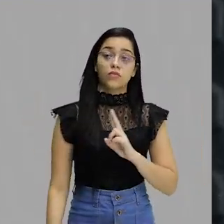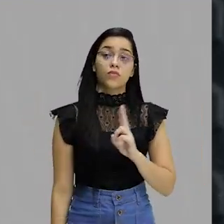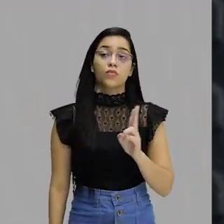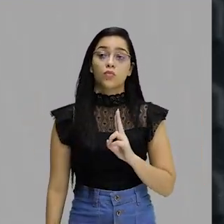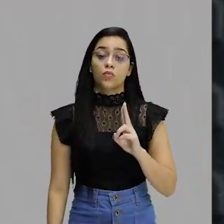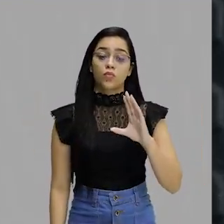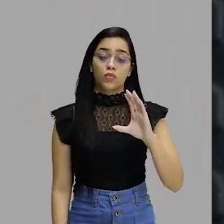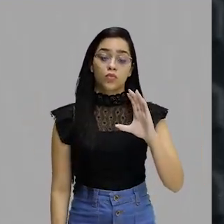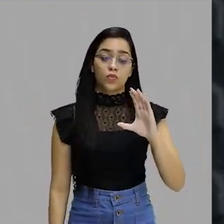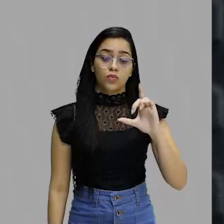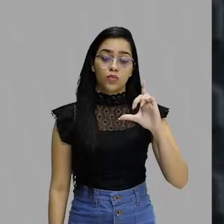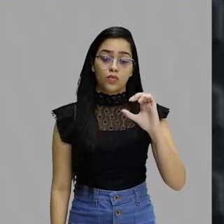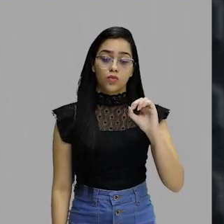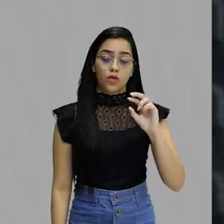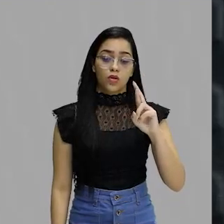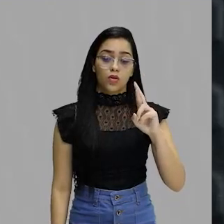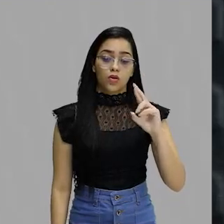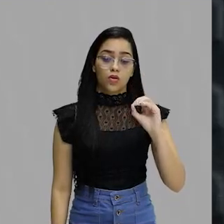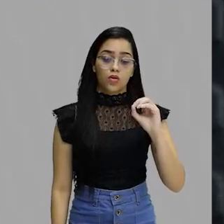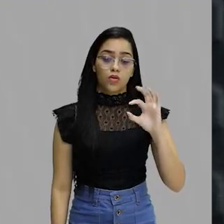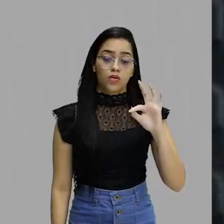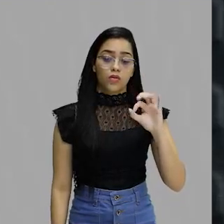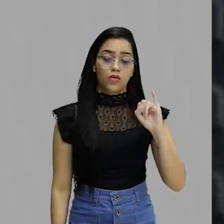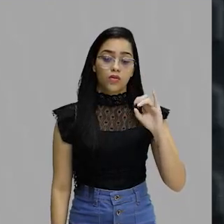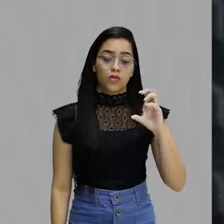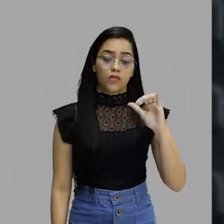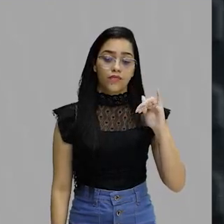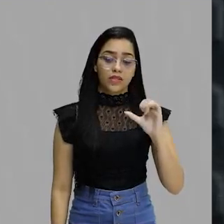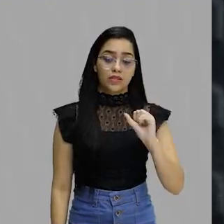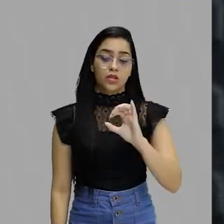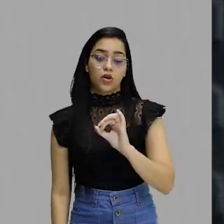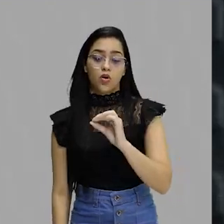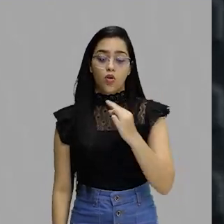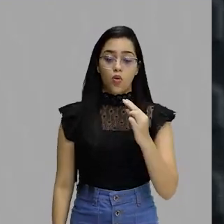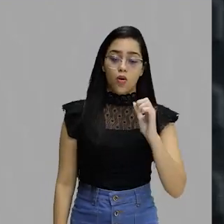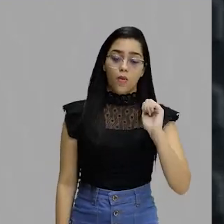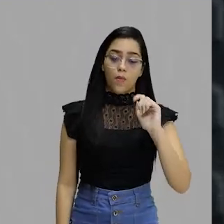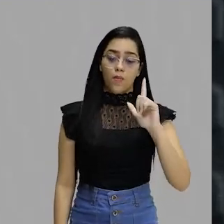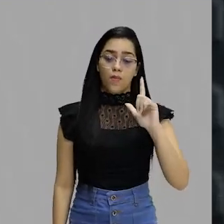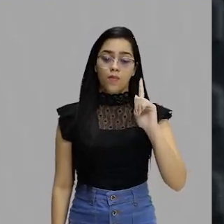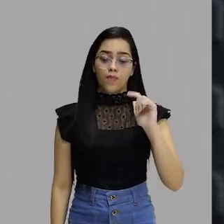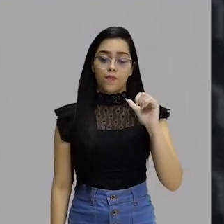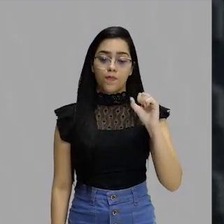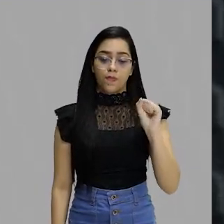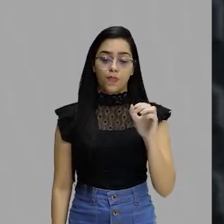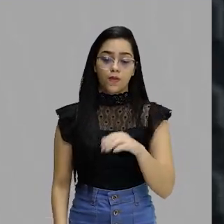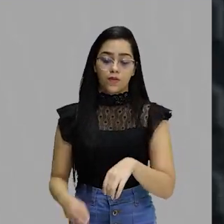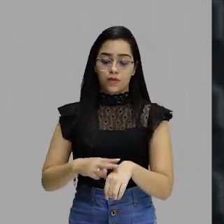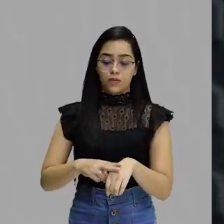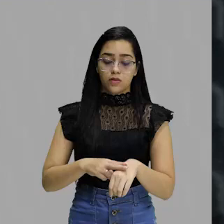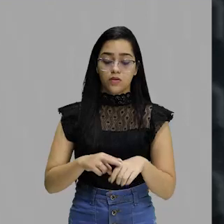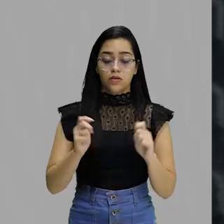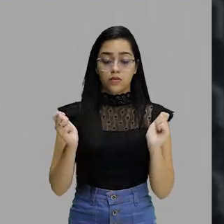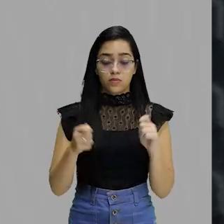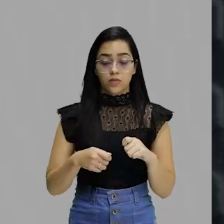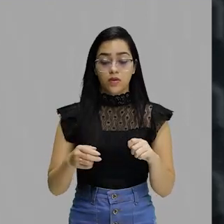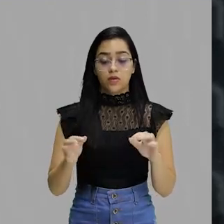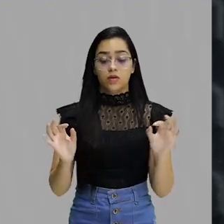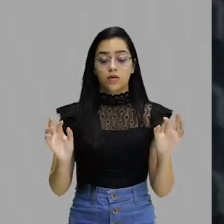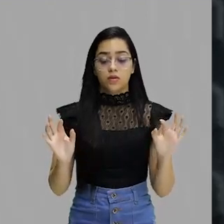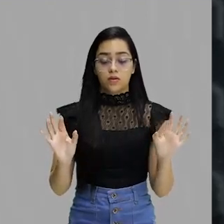como clorofíceas ou algas verdes. Mas também os fungos eles podem se associar